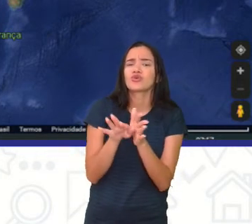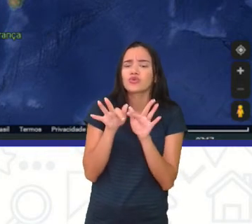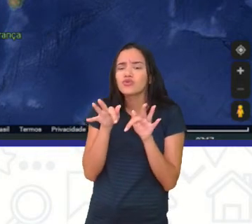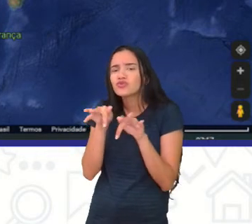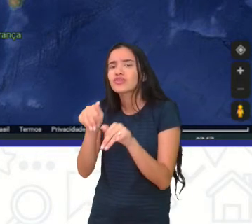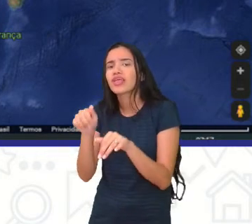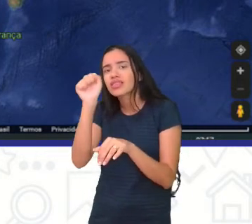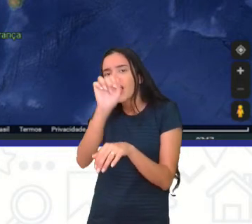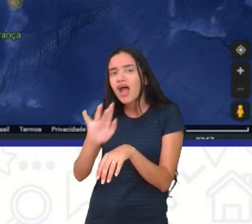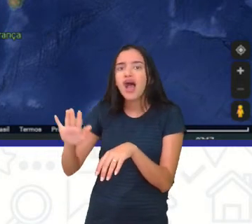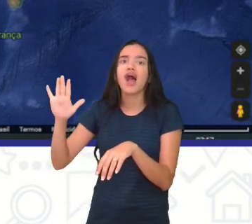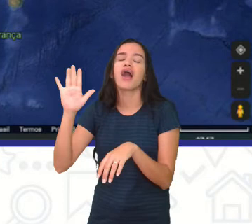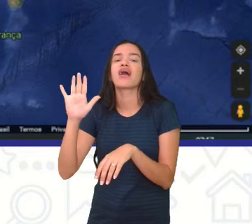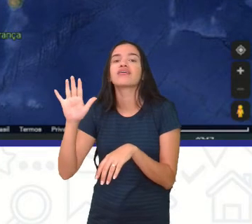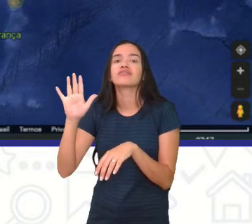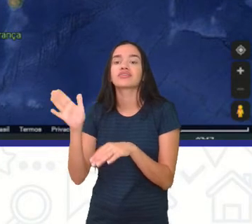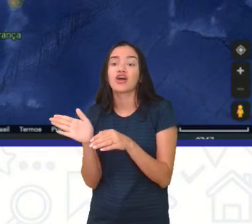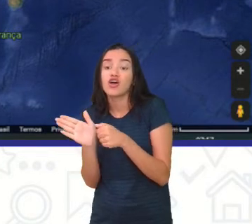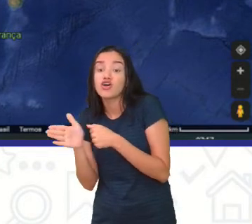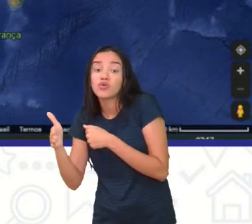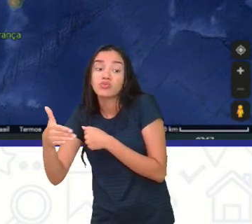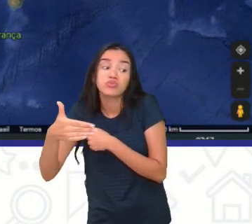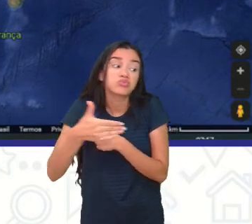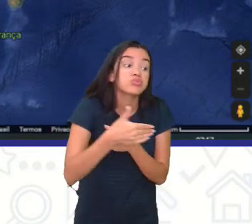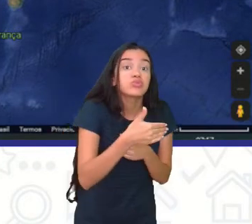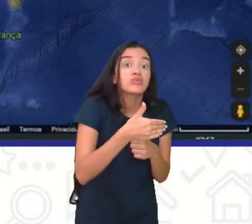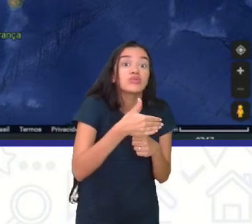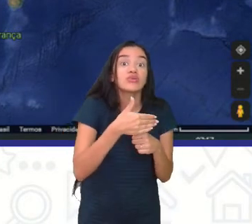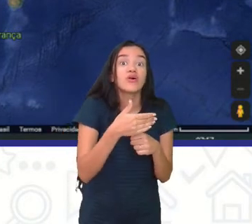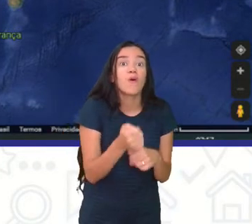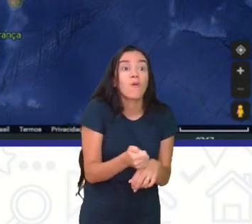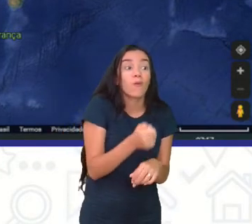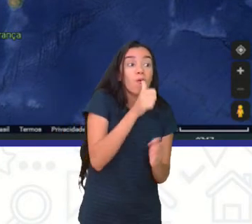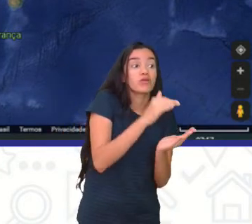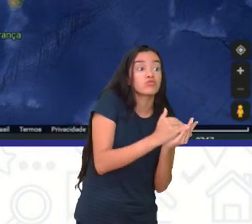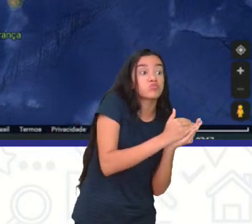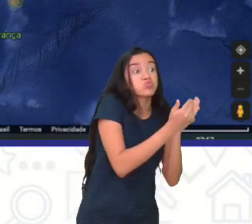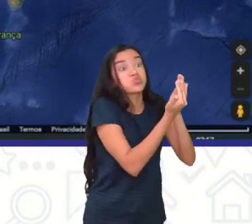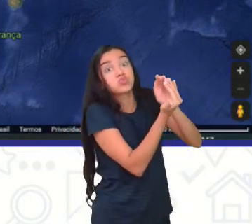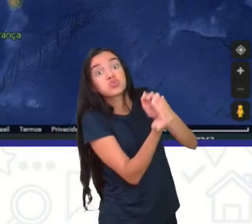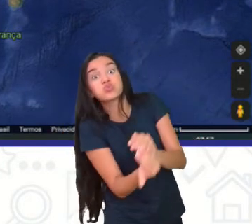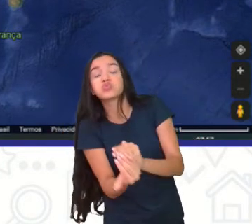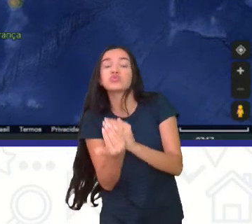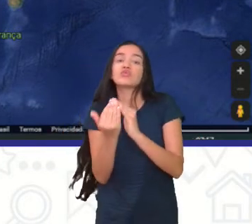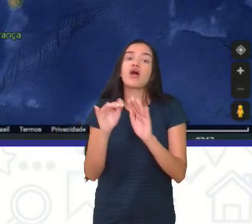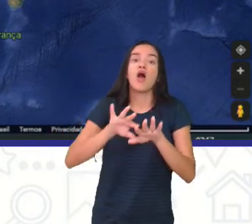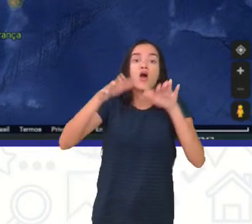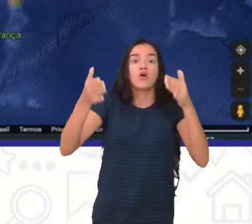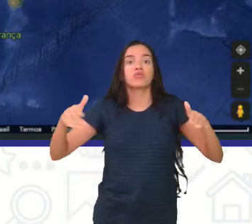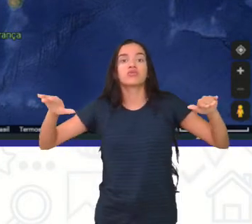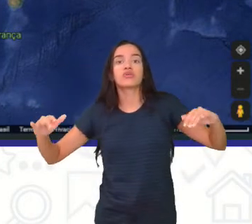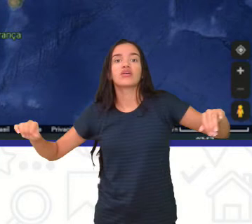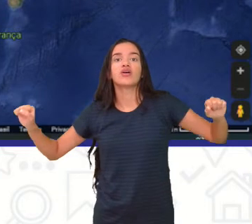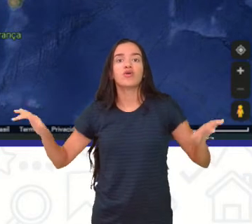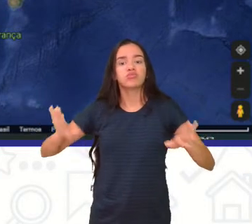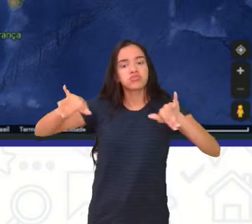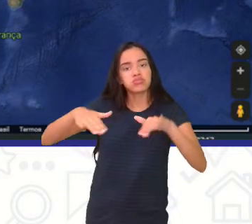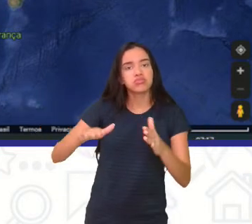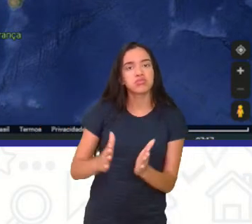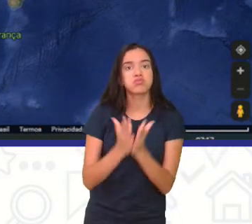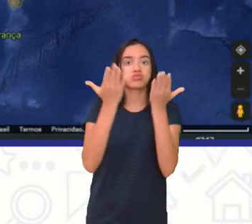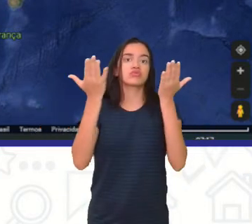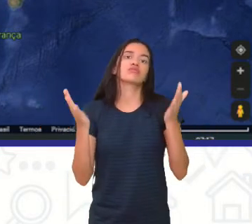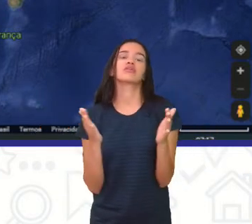da África, foi dobrar, a gente quase que se quebra ali por conta do mar, muito brabo. O mar é tão brabo que eu batizei o local